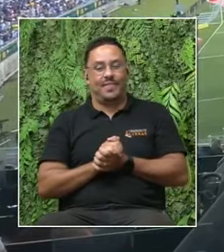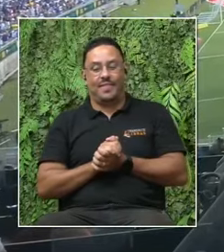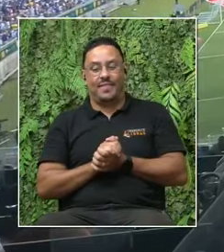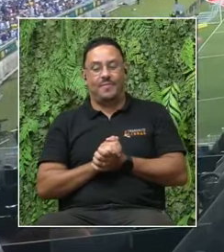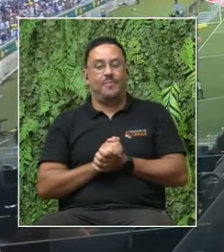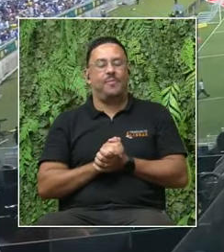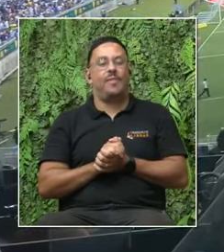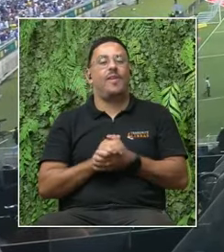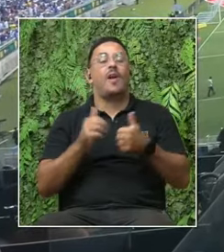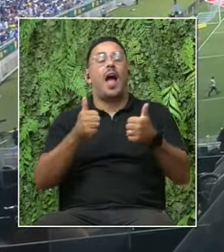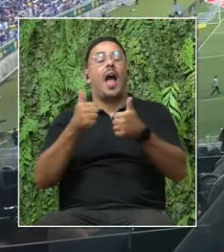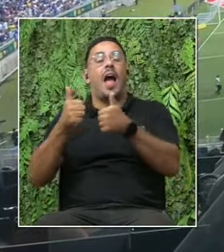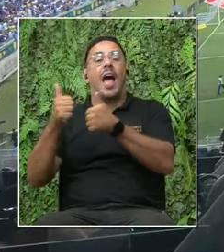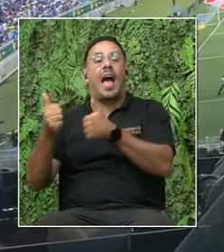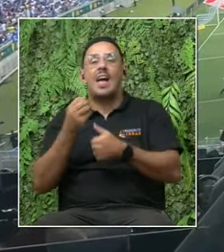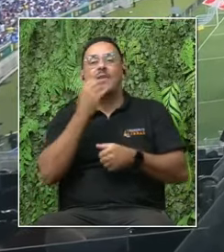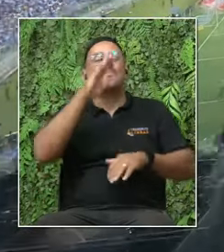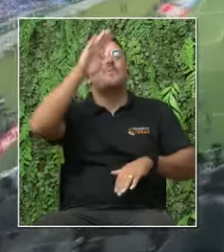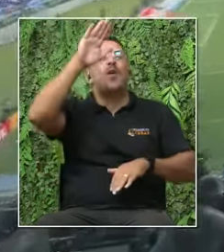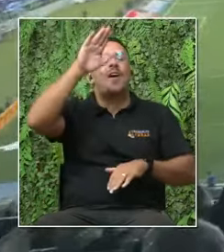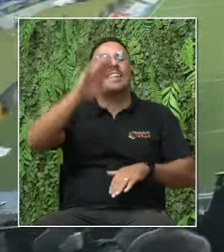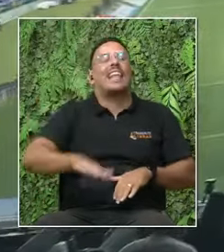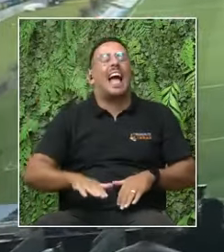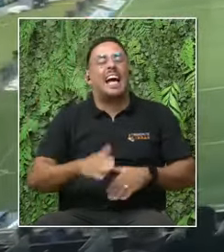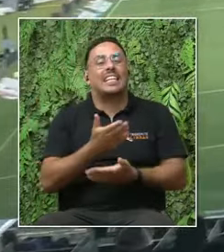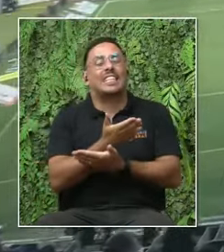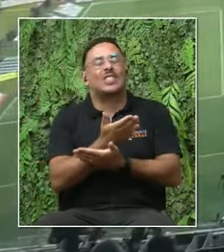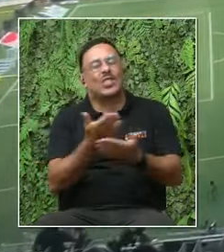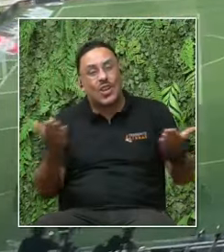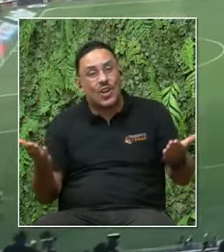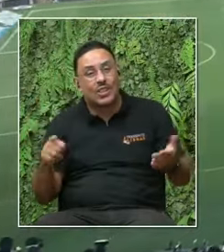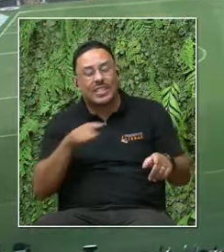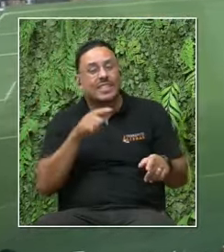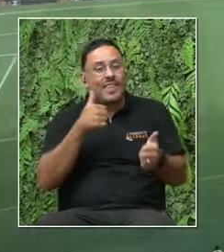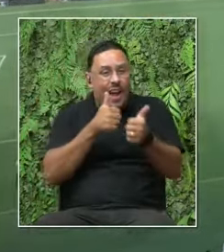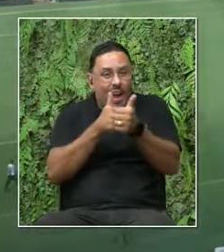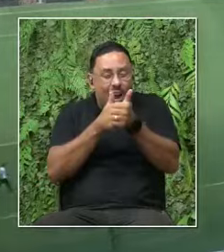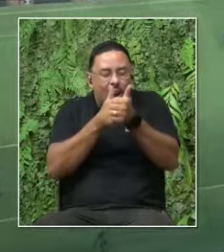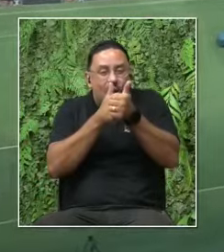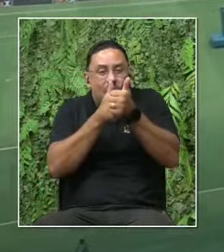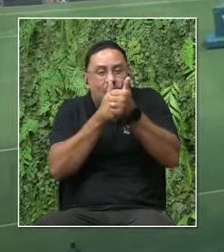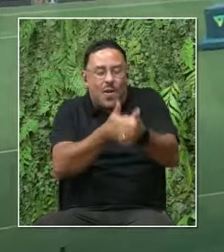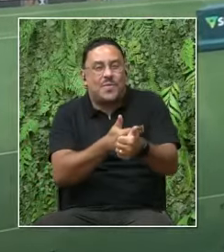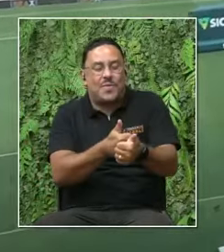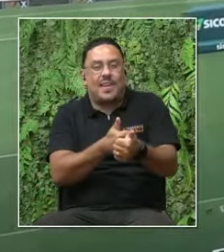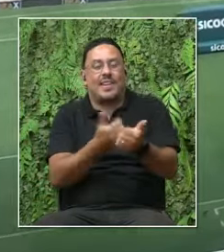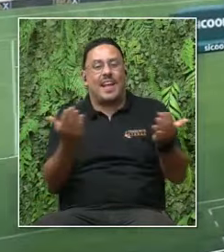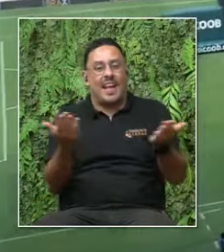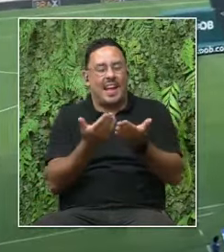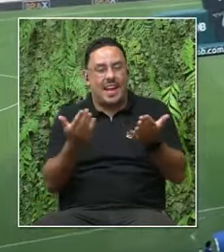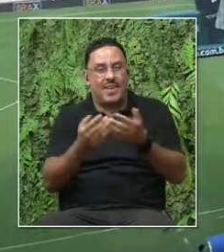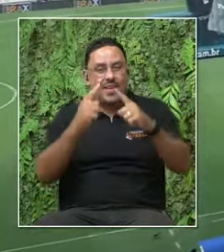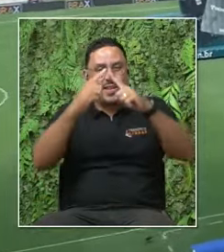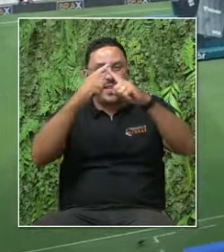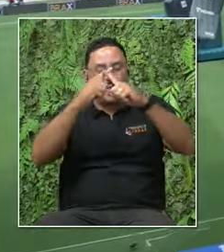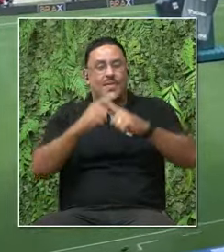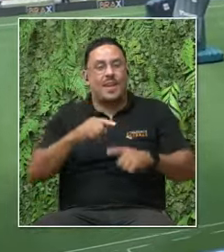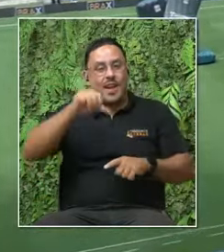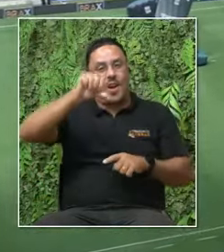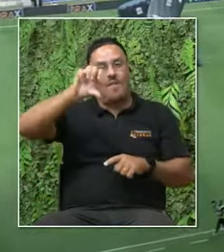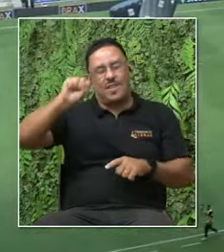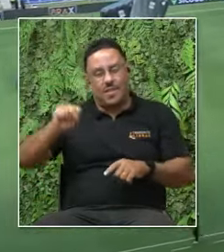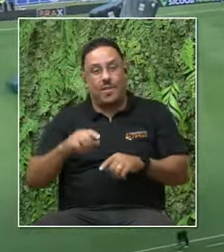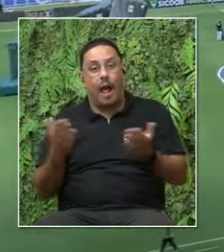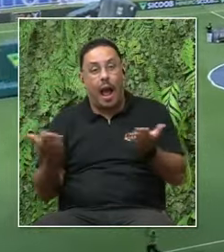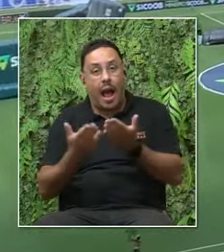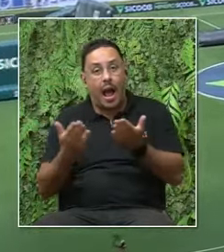Leal muito boa tarde Bob boa tarde para quem tá ligadinho Mais uma jornada esportiva da Rádio 98